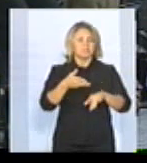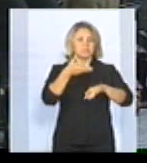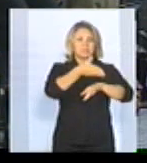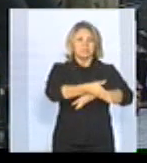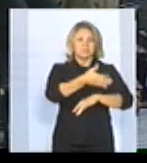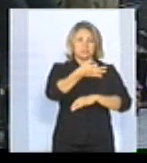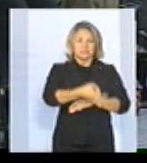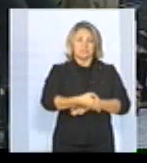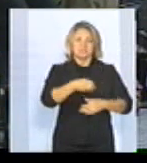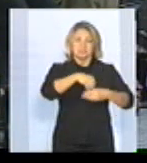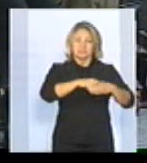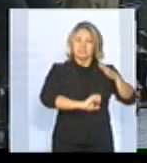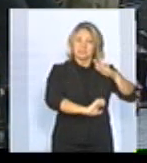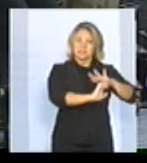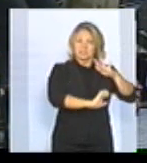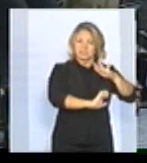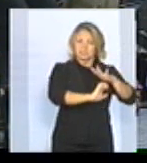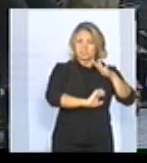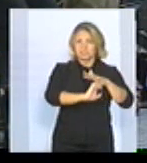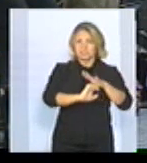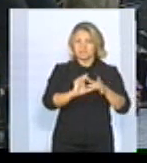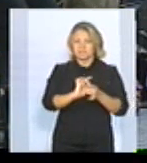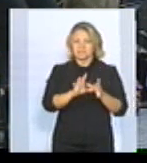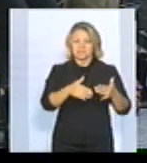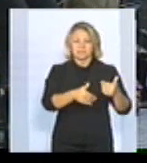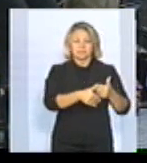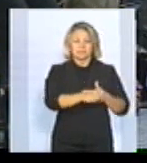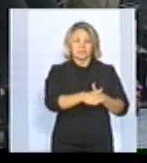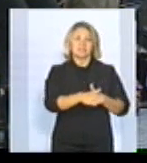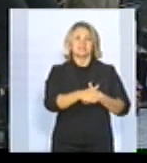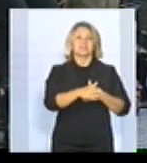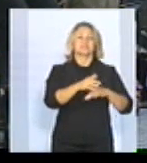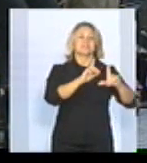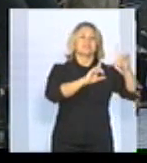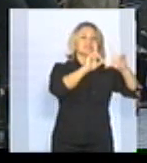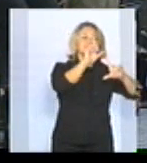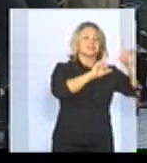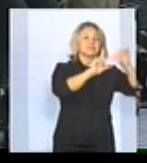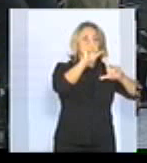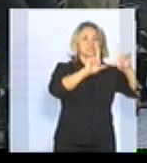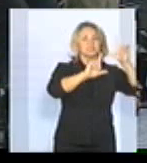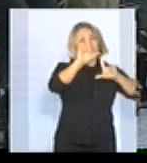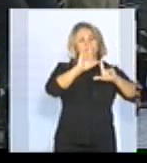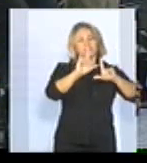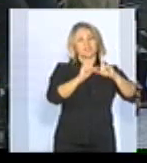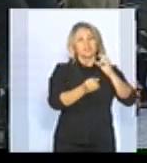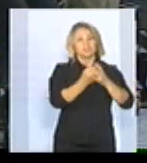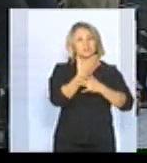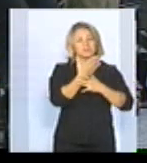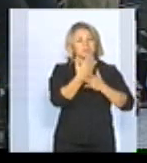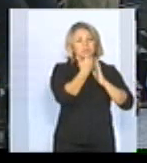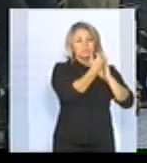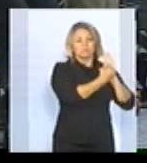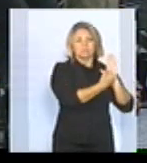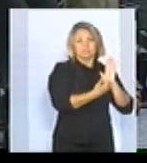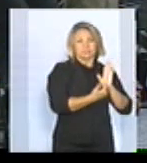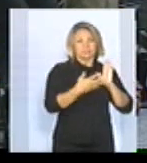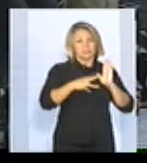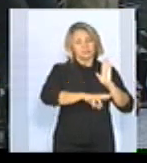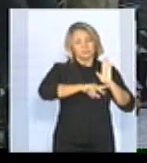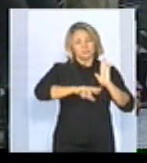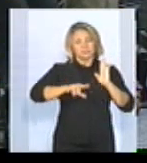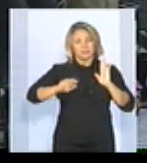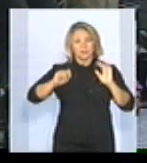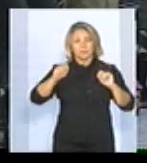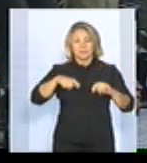em empresas concessionárias e permissionárias de radiodifusão sonora, de sons e imagens, produtoras ou programadoras e vice-versa,